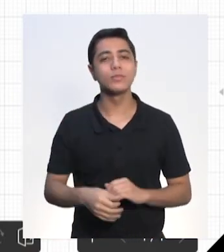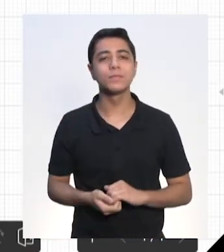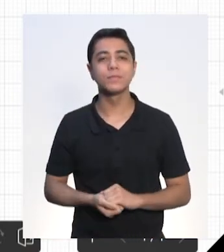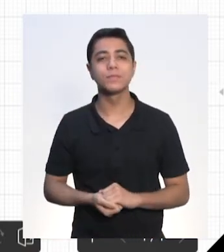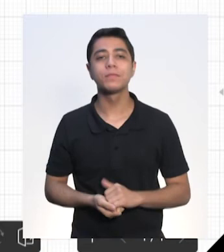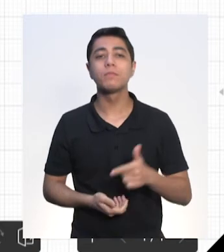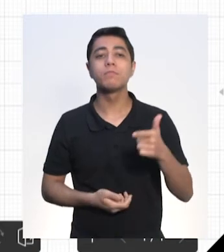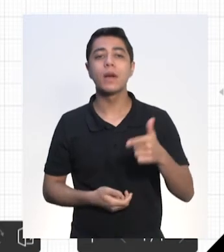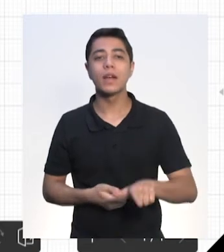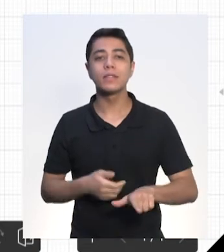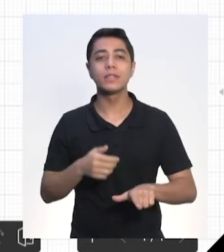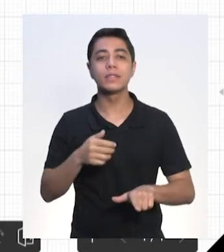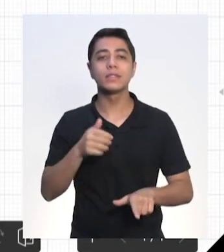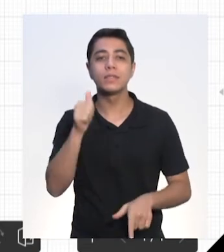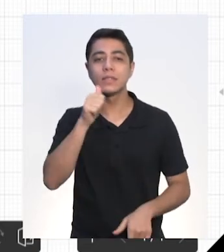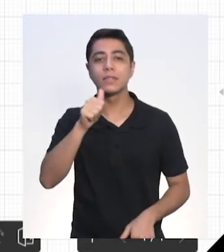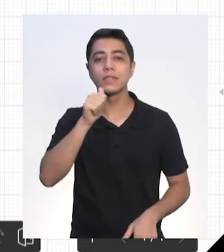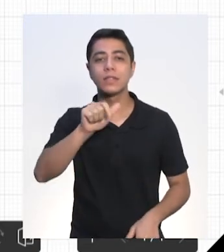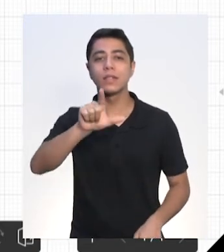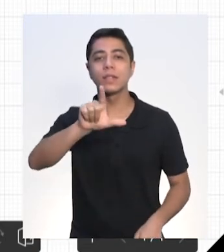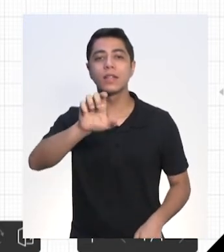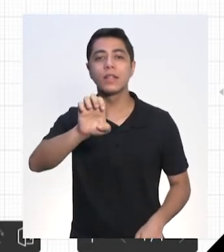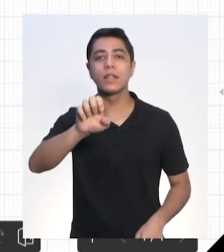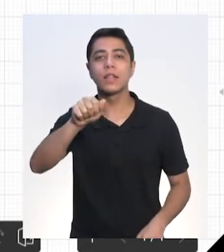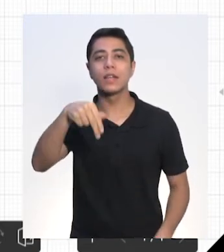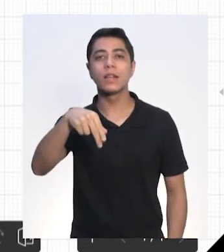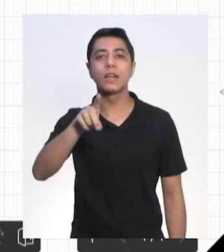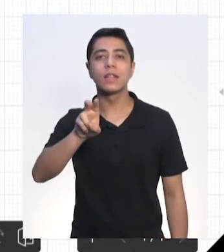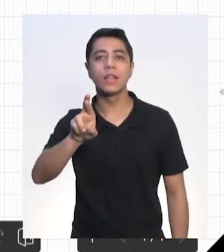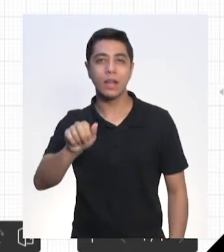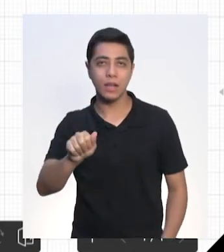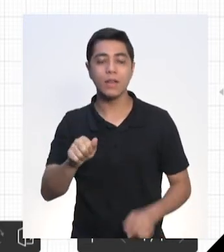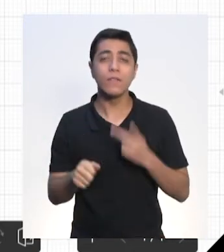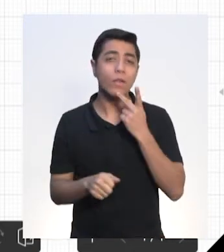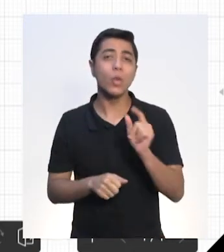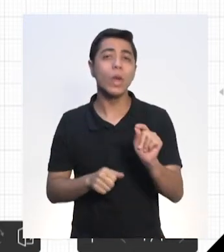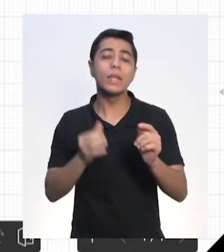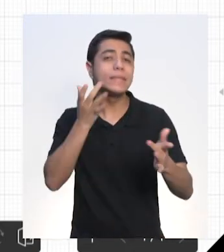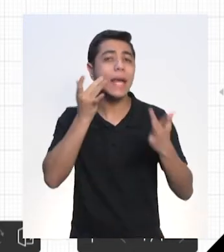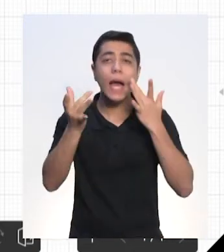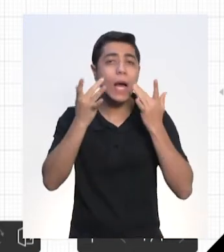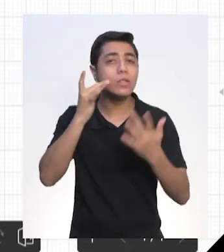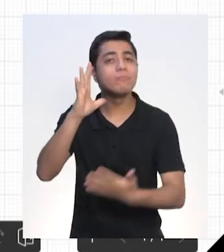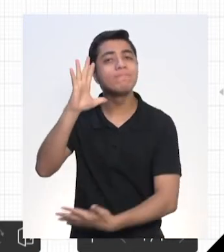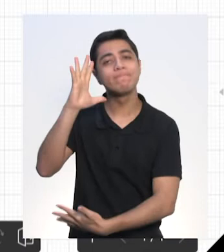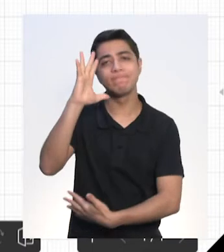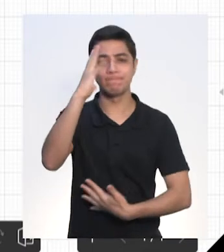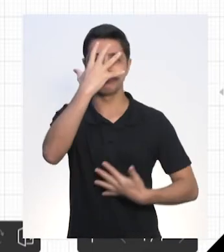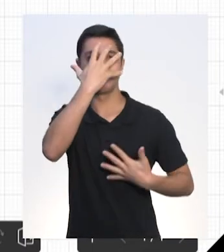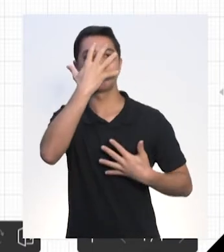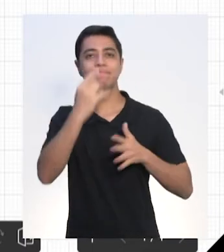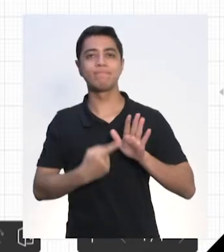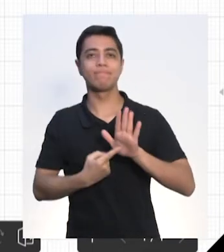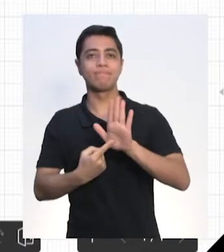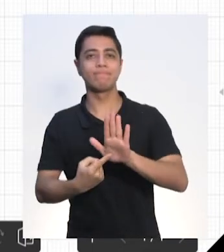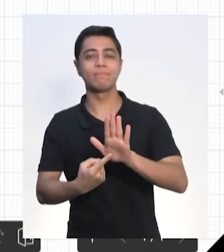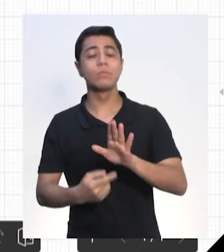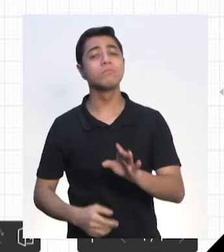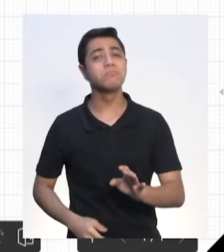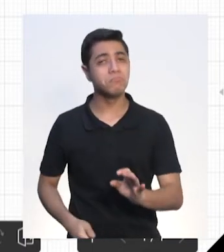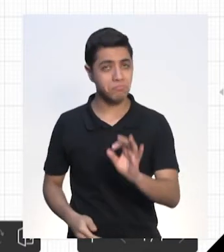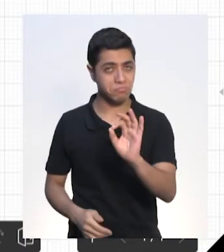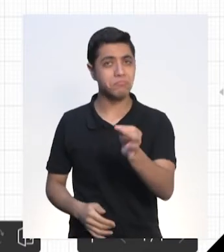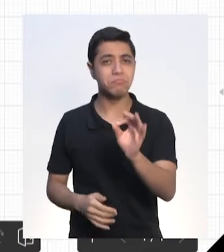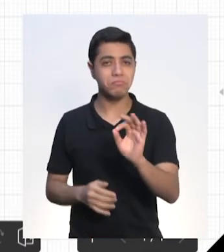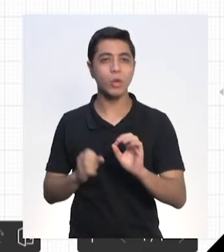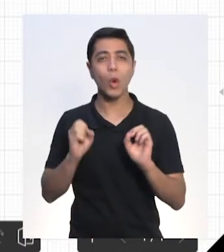Mas a Leandra diz que é uma representação. É, o teatro é uma representação. Está correto também, Leandra, né? Claro que a gente vai explicar um pouquinho melhor,